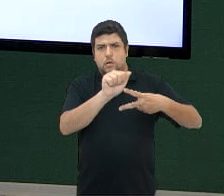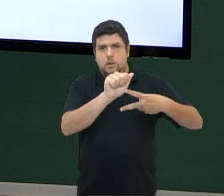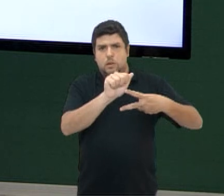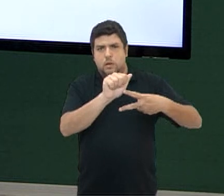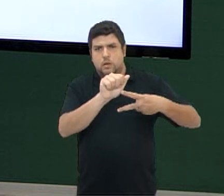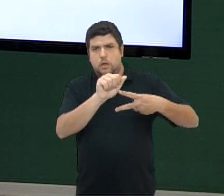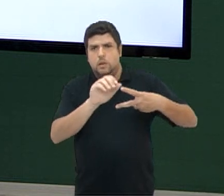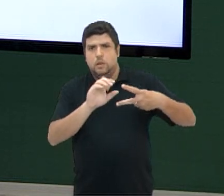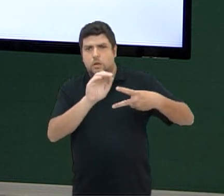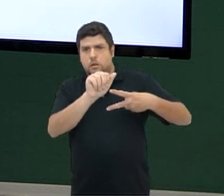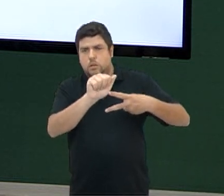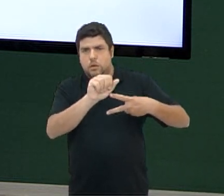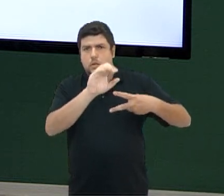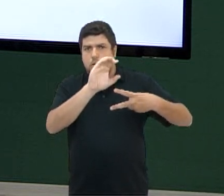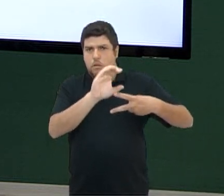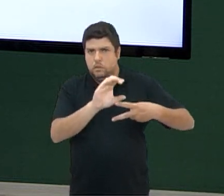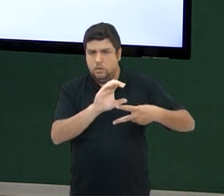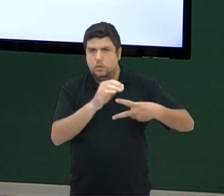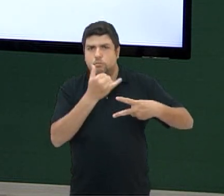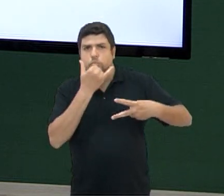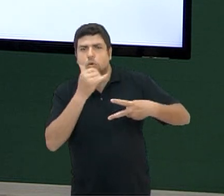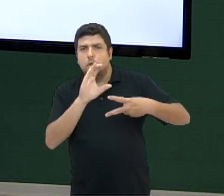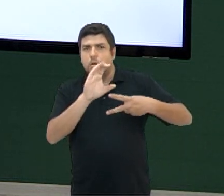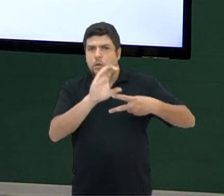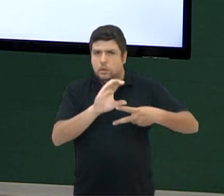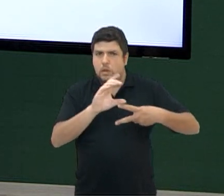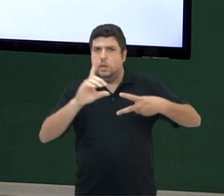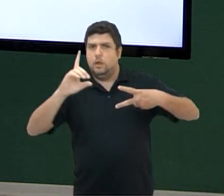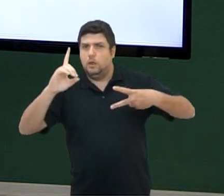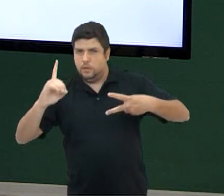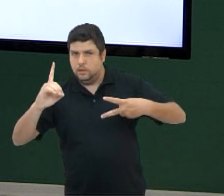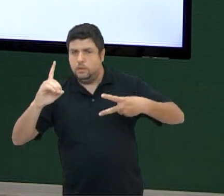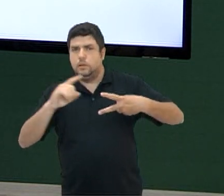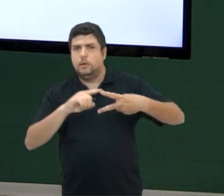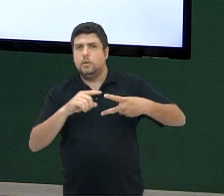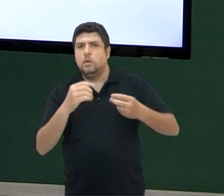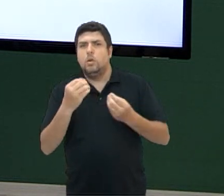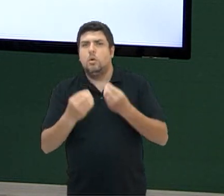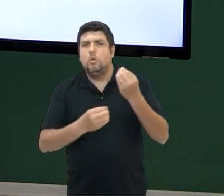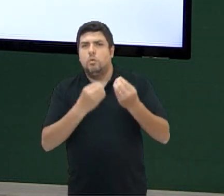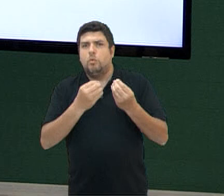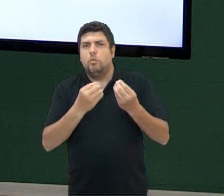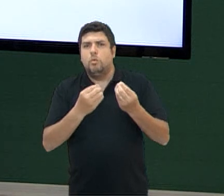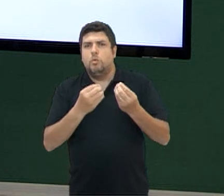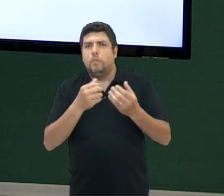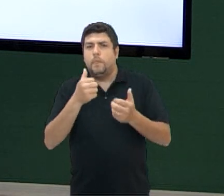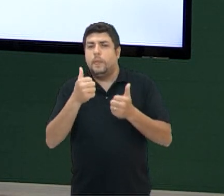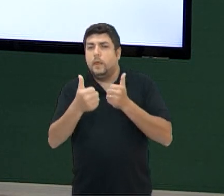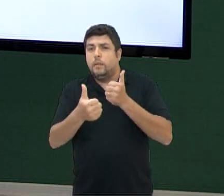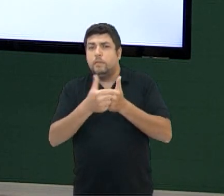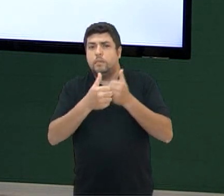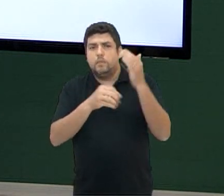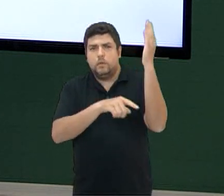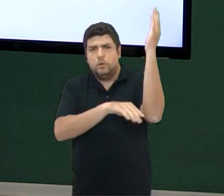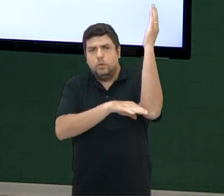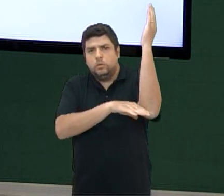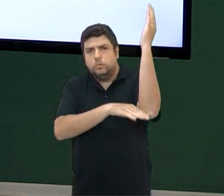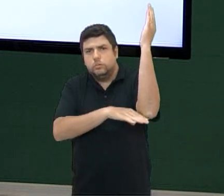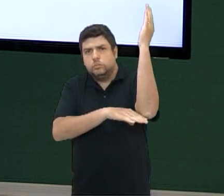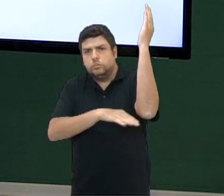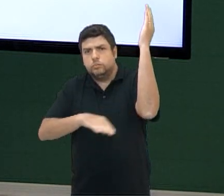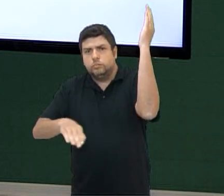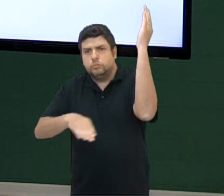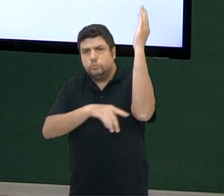do ponto C para o ponto D está mais próximo da origem do gráfico. Isso quer dizer o quê? Que você vai ter que a